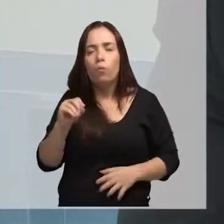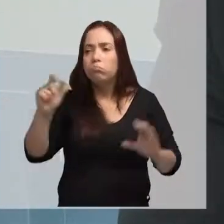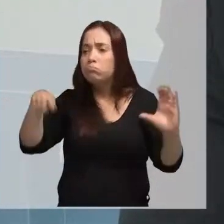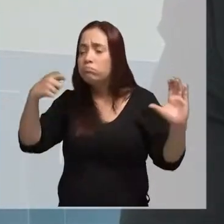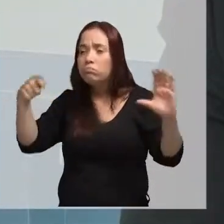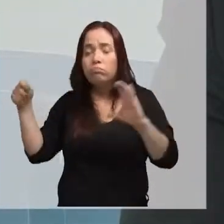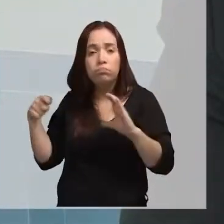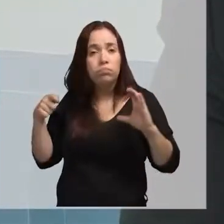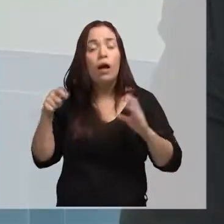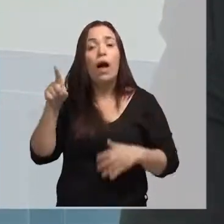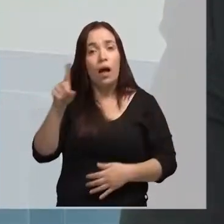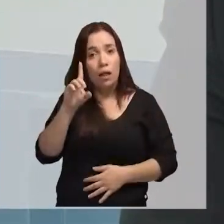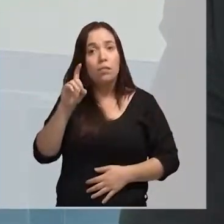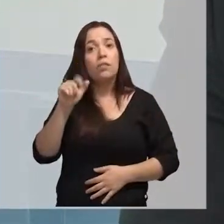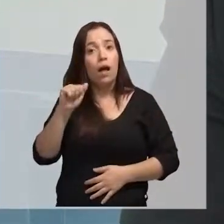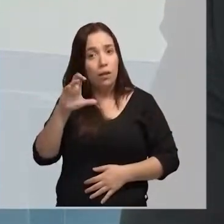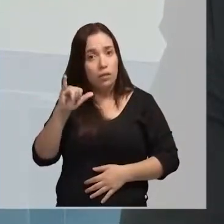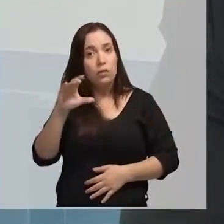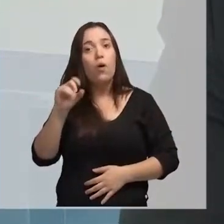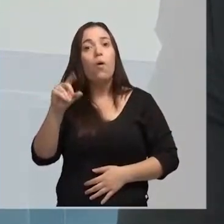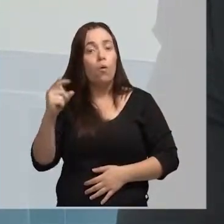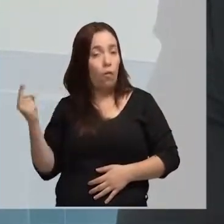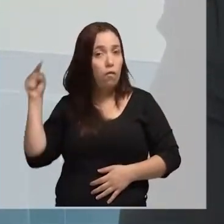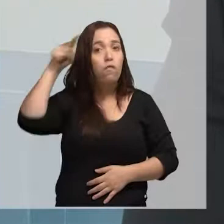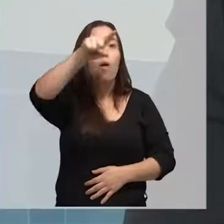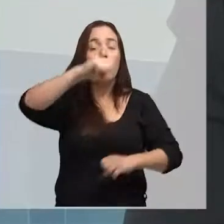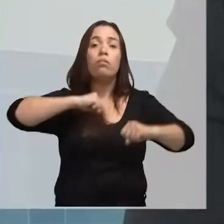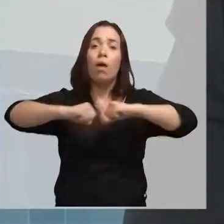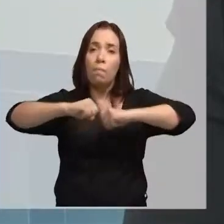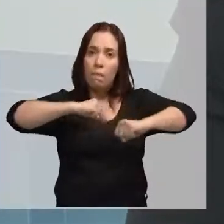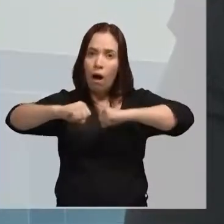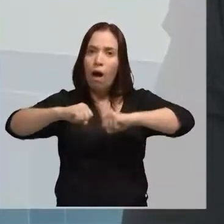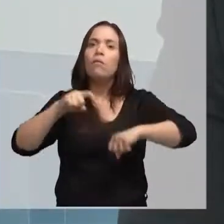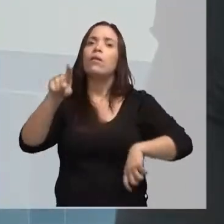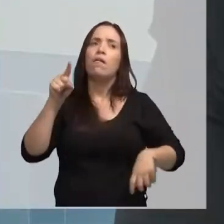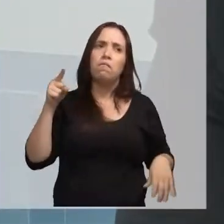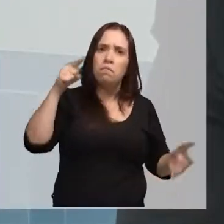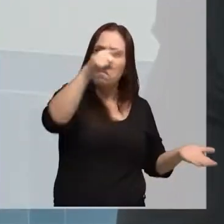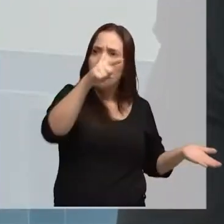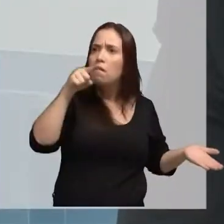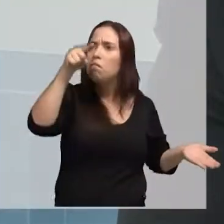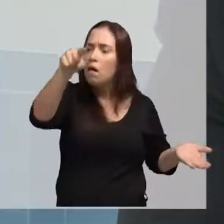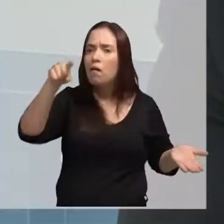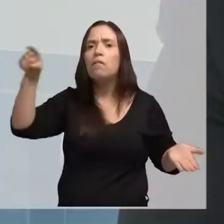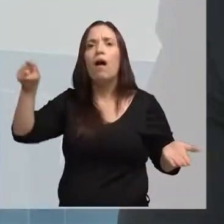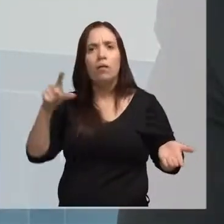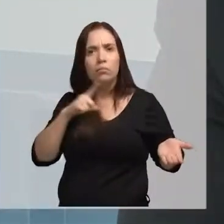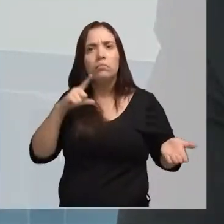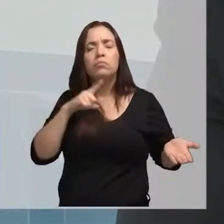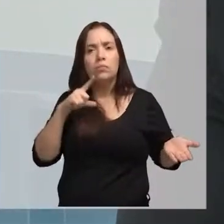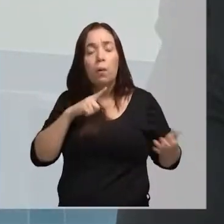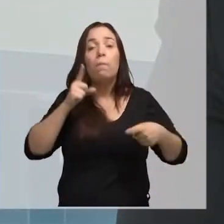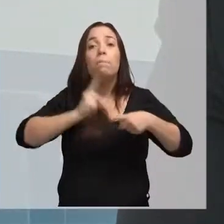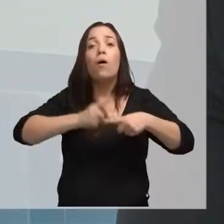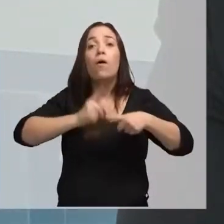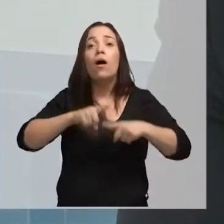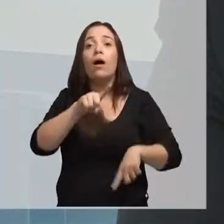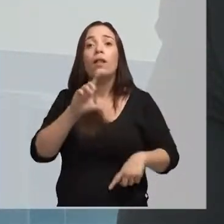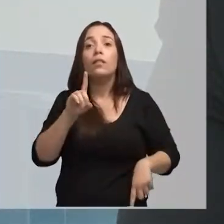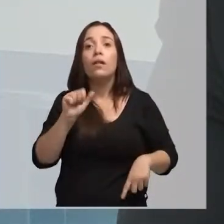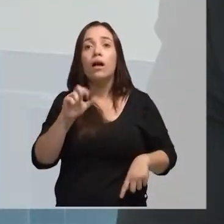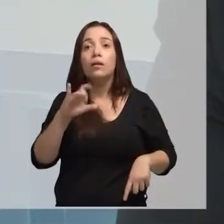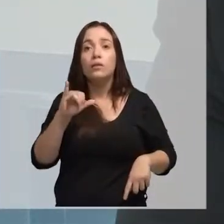Cabo Daciolo foi pro debate. E vai para todos os debates do Cabo Daciolo, E vem crescendo. porque o Cabo Daciolo tem